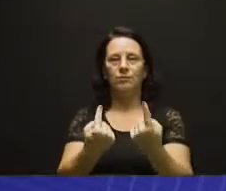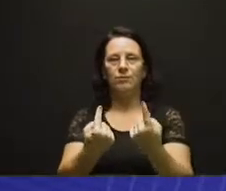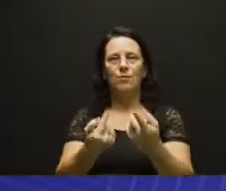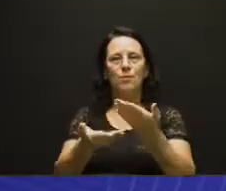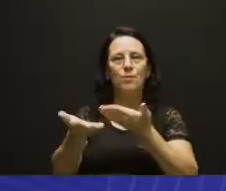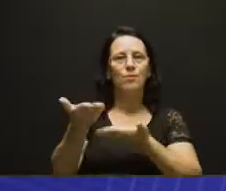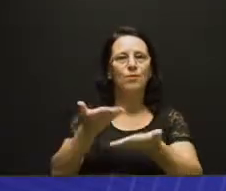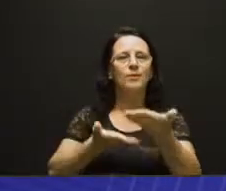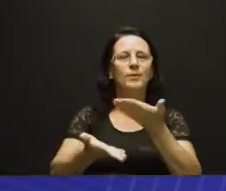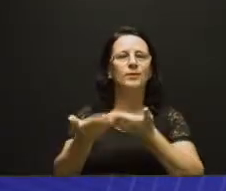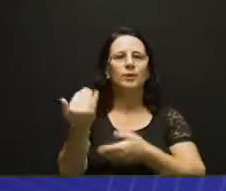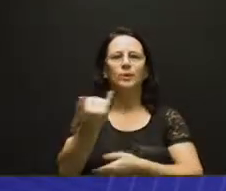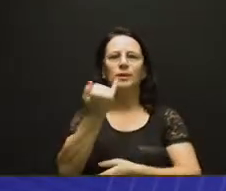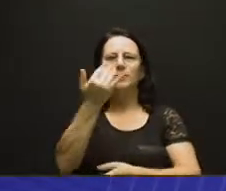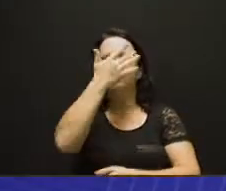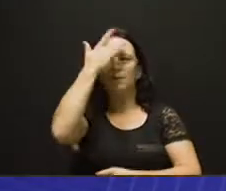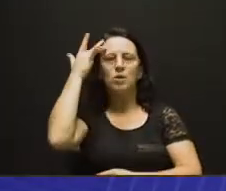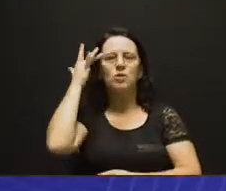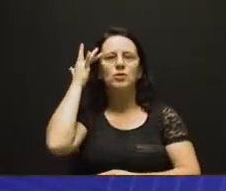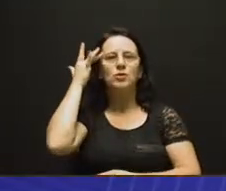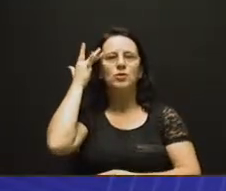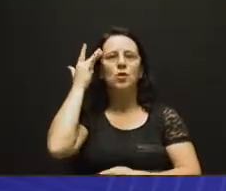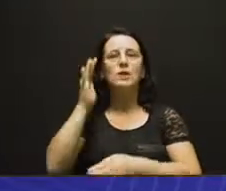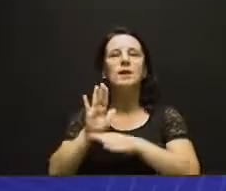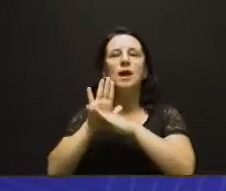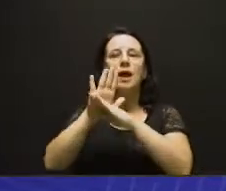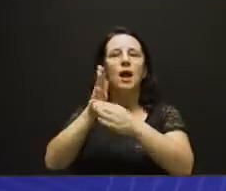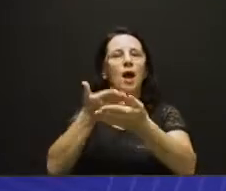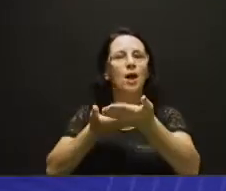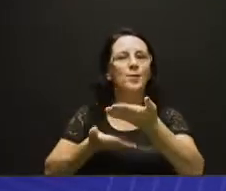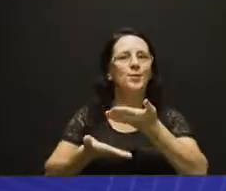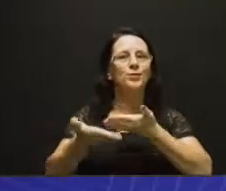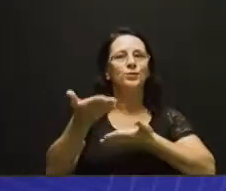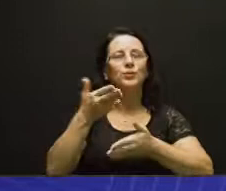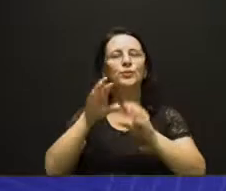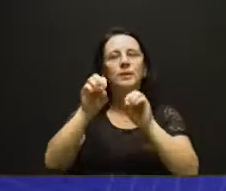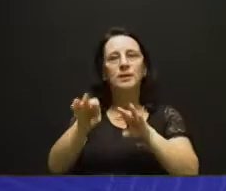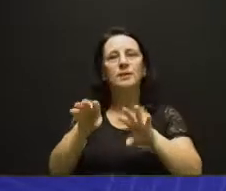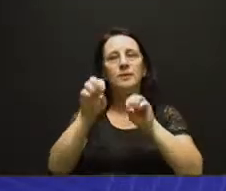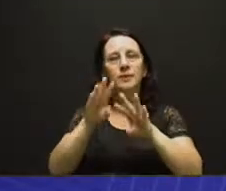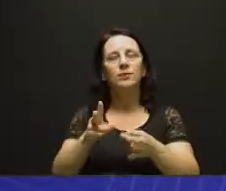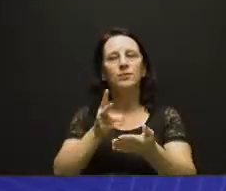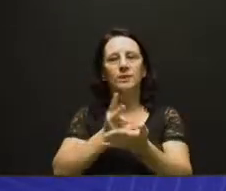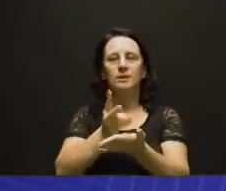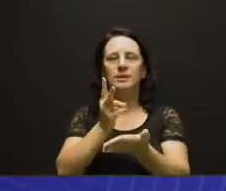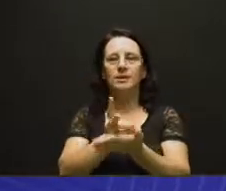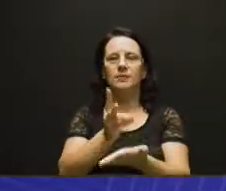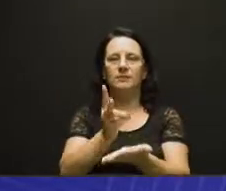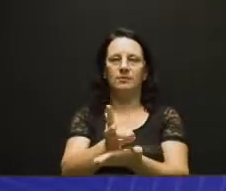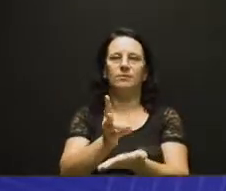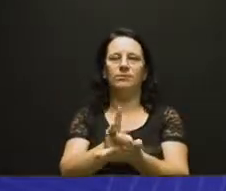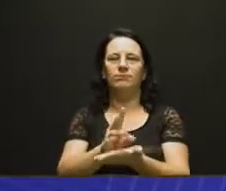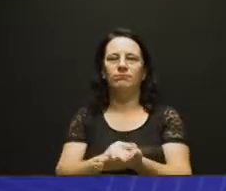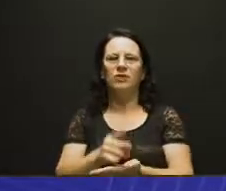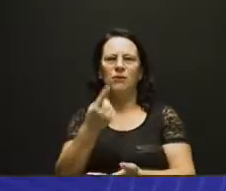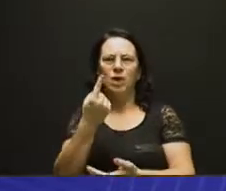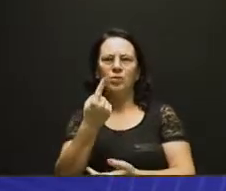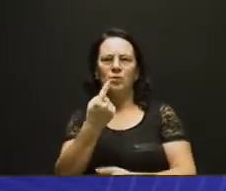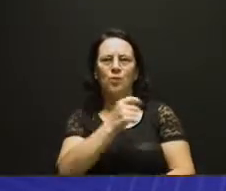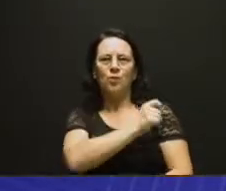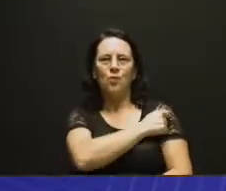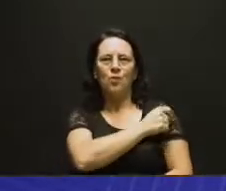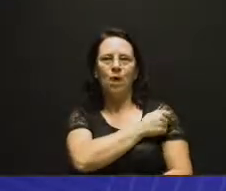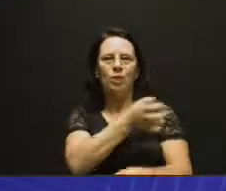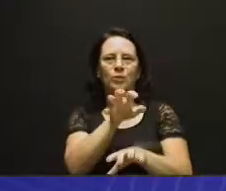rica onde todos colaboram com esse processo aprendem e ensinam constantemente quando a gente fala em um aluno de